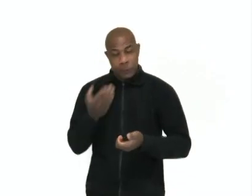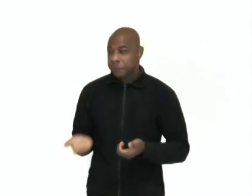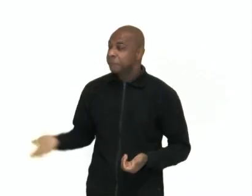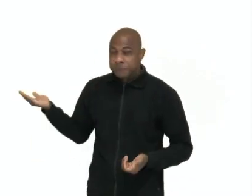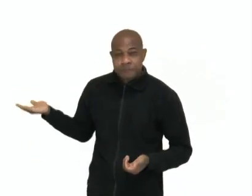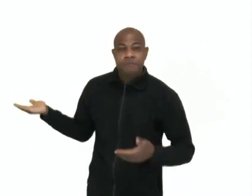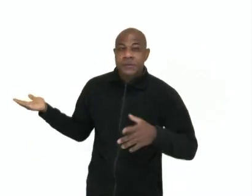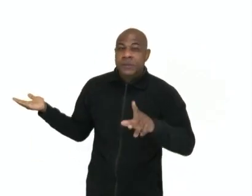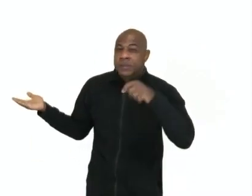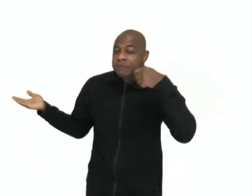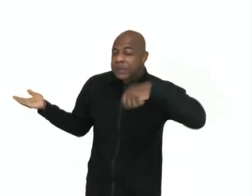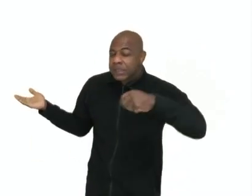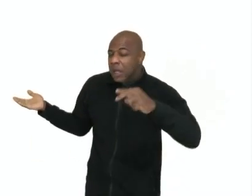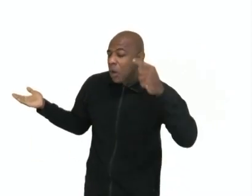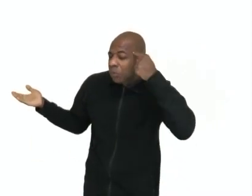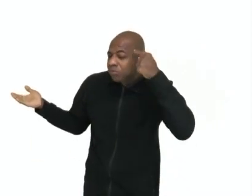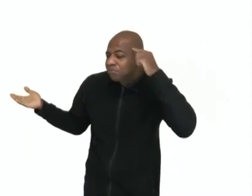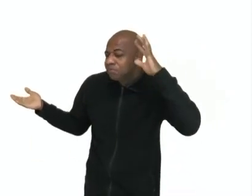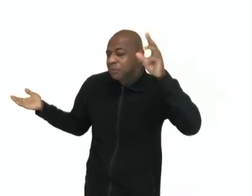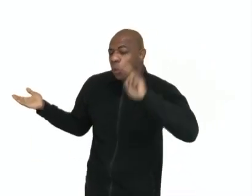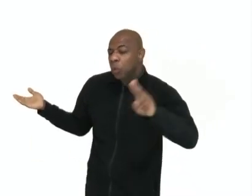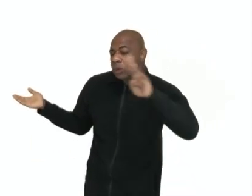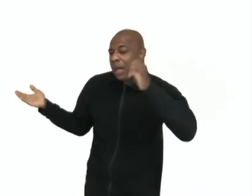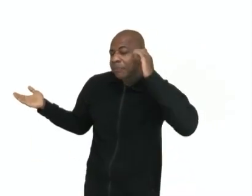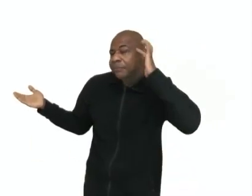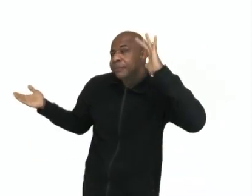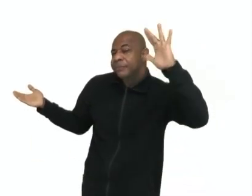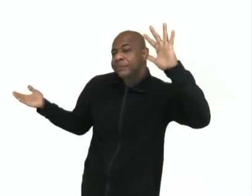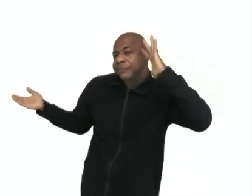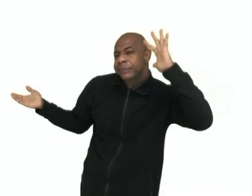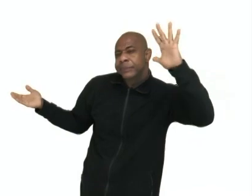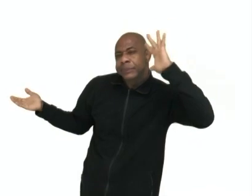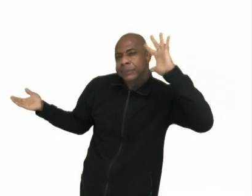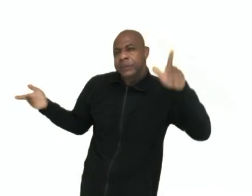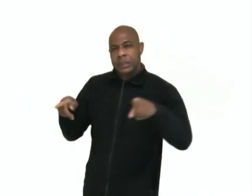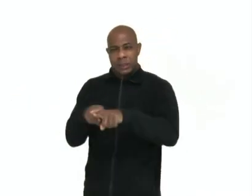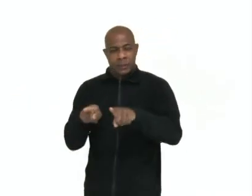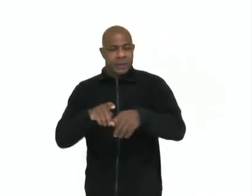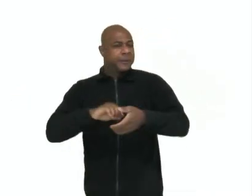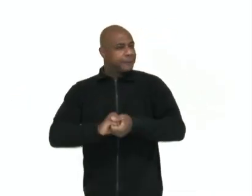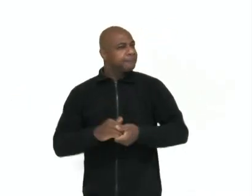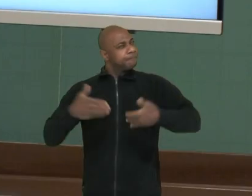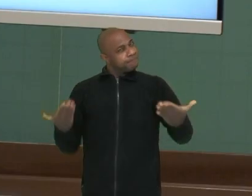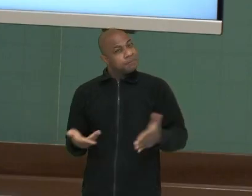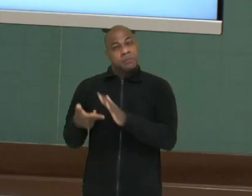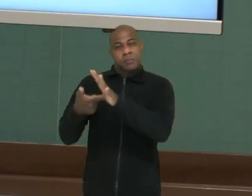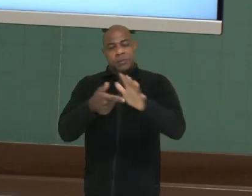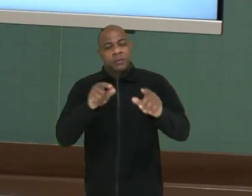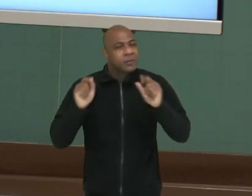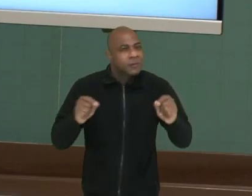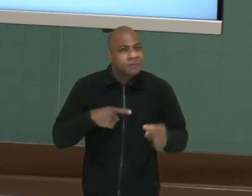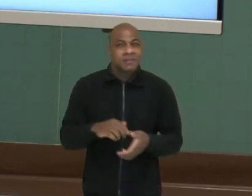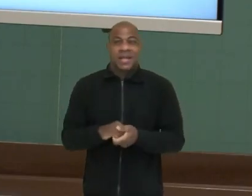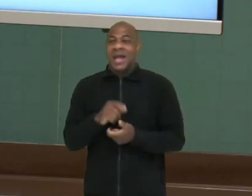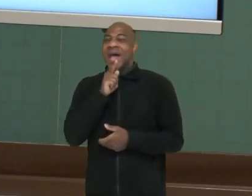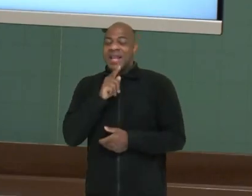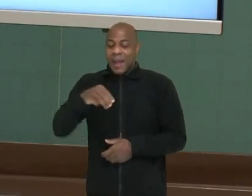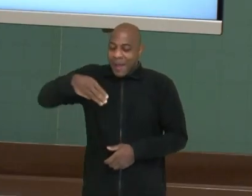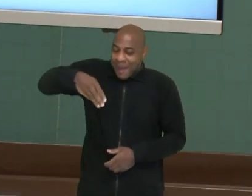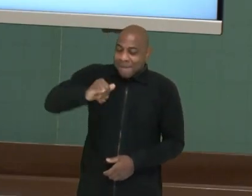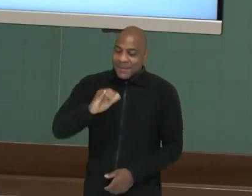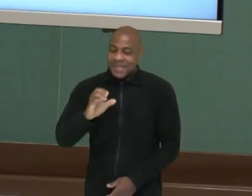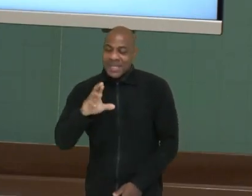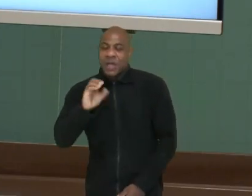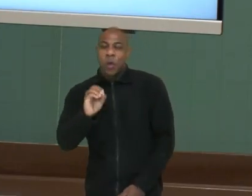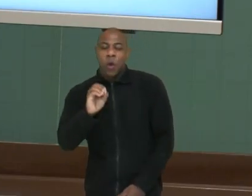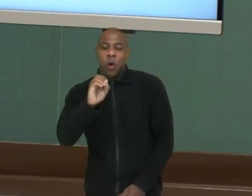Você tem que usar um pouco a sua imaginação, Eu vou mencionar aqui, por exemplo, micro-ondas, que nada mais